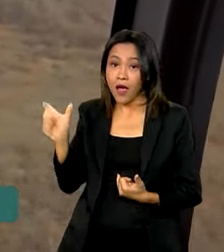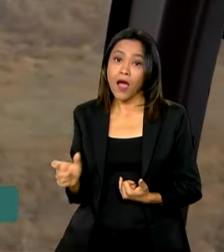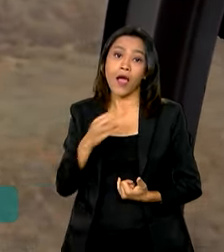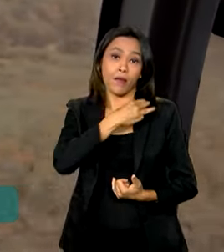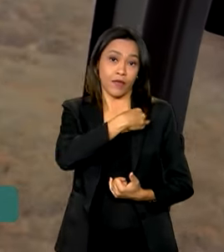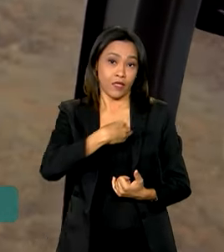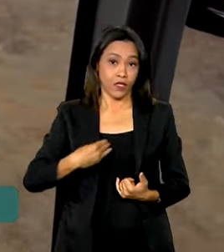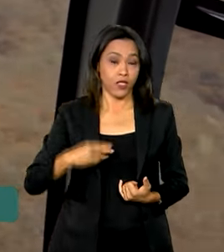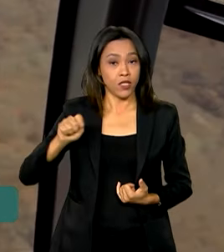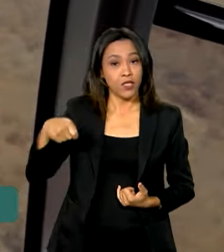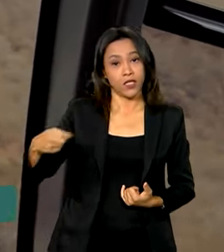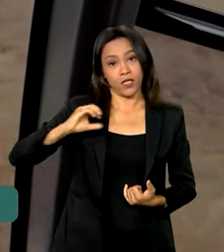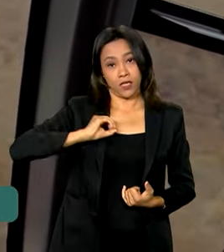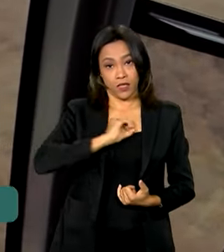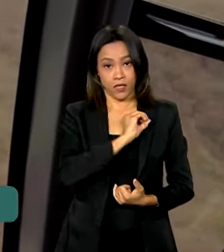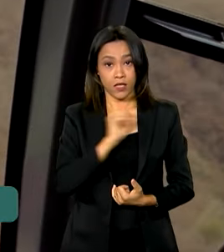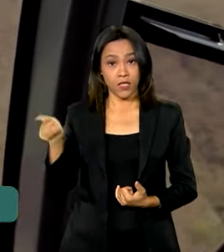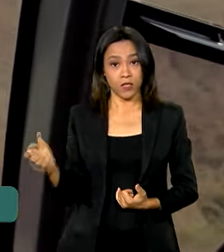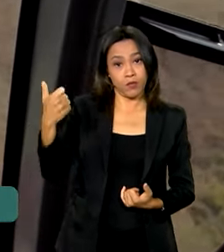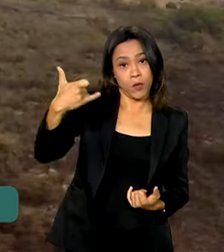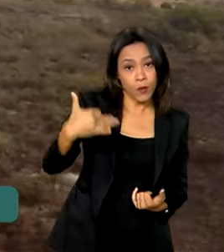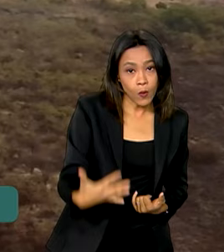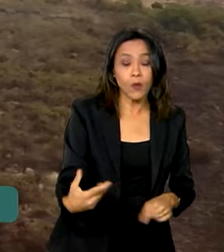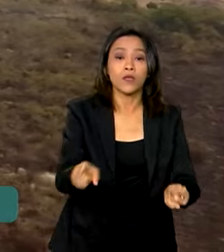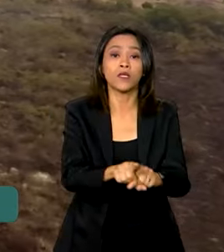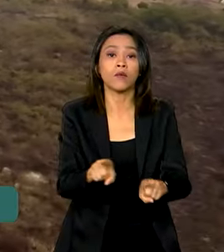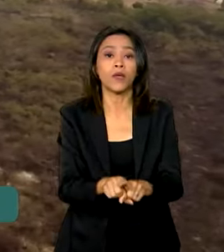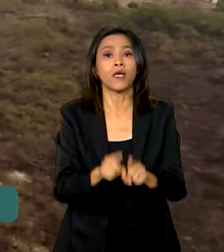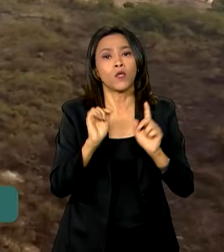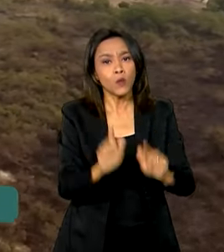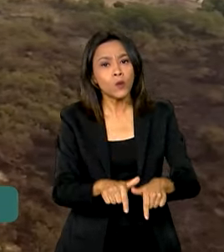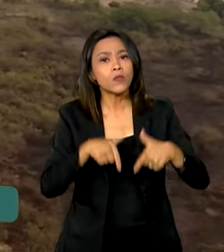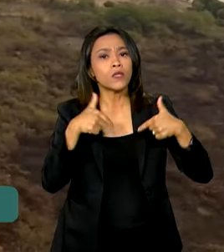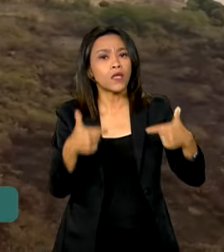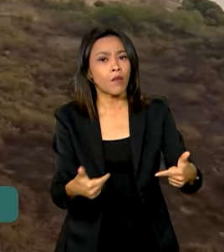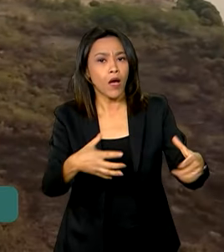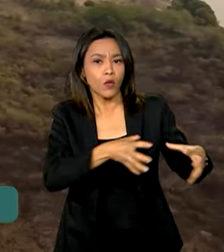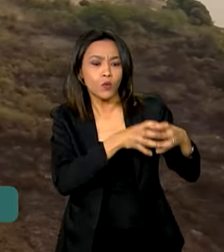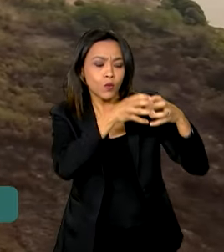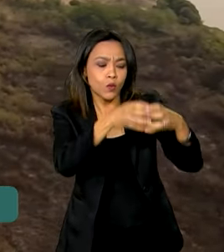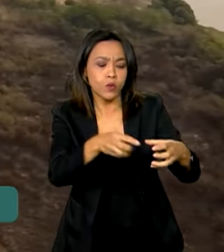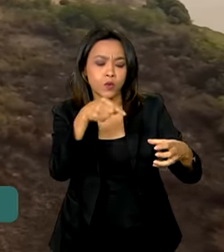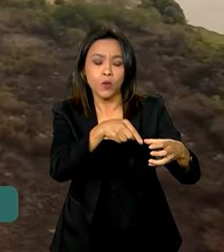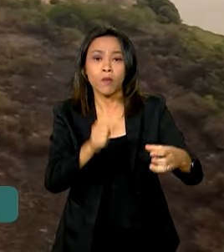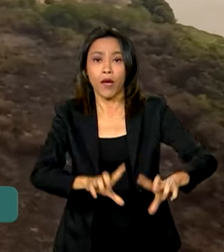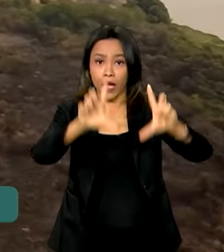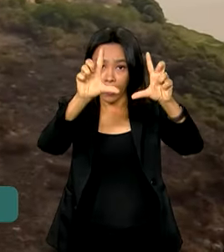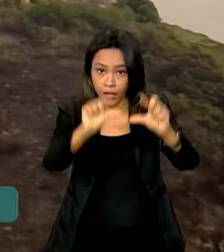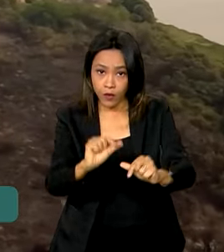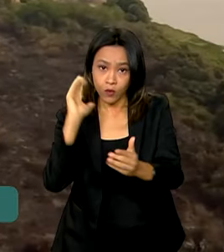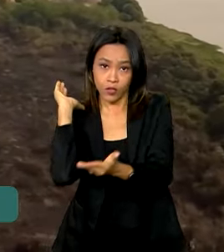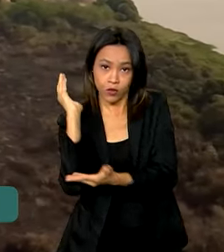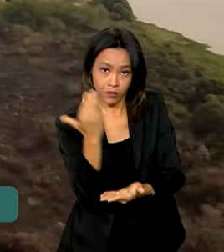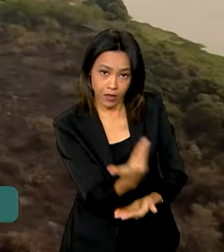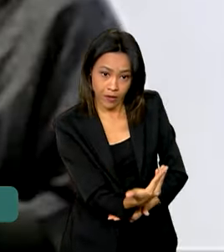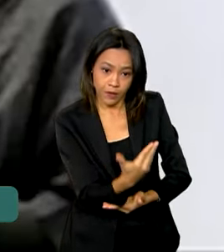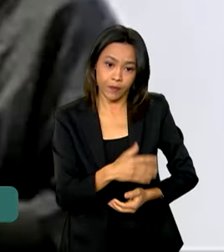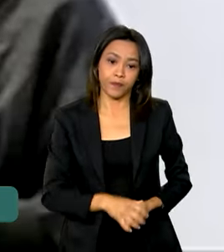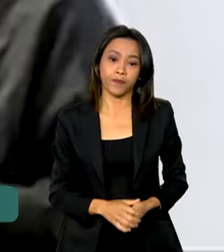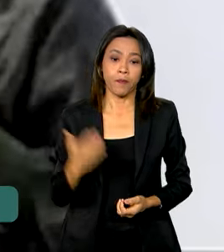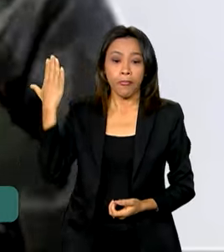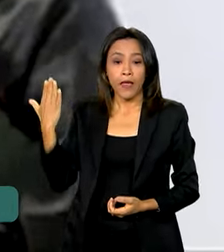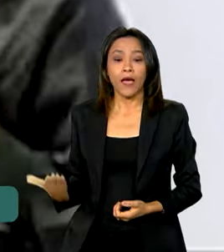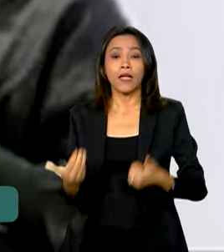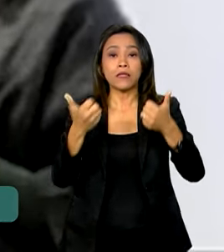Mudança do Clima, Marina Silva, destacou também a atuação das equipes na redução do desmatamento. Temos muita